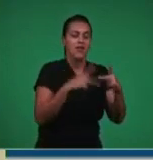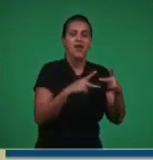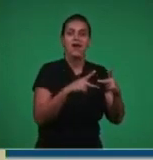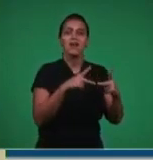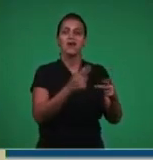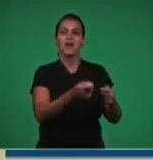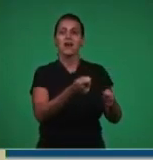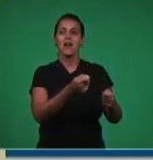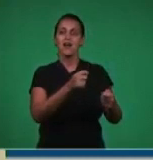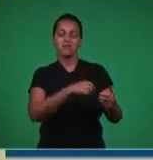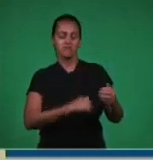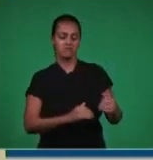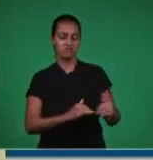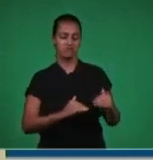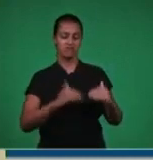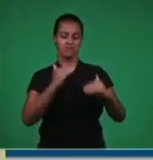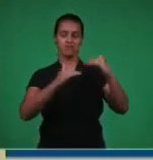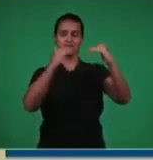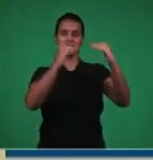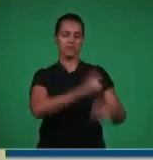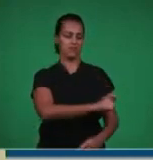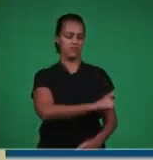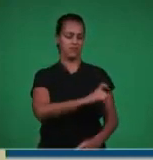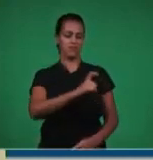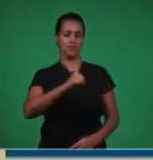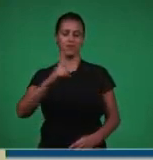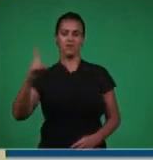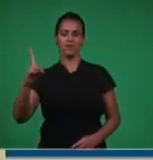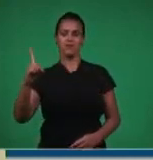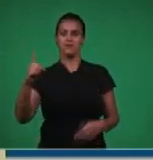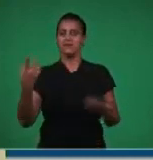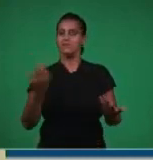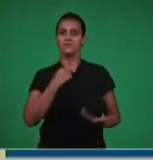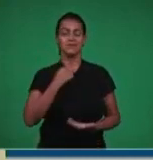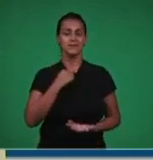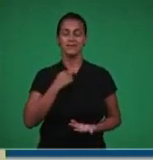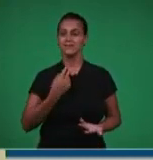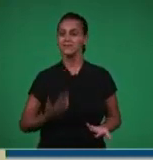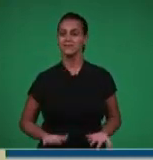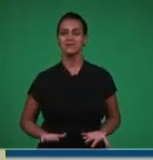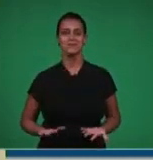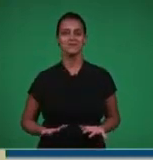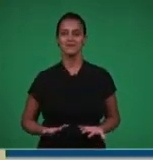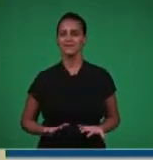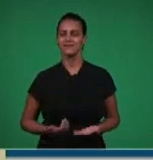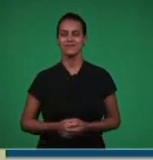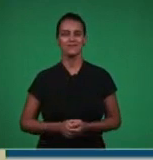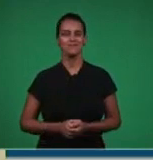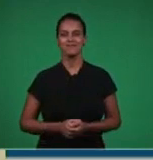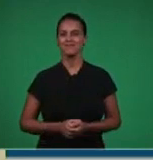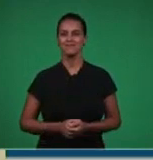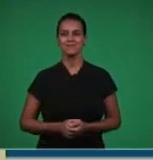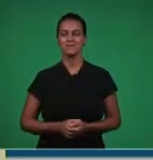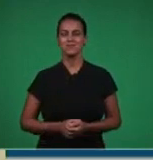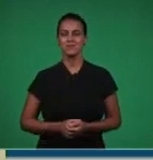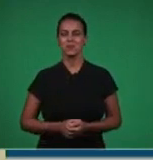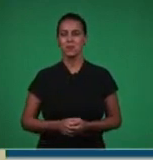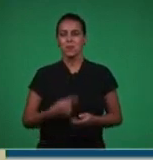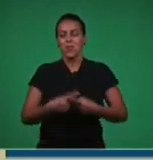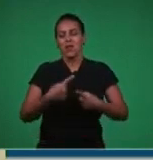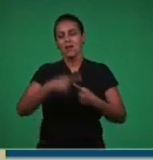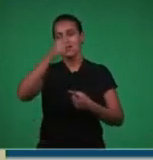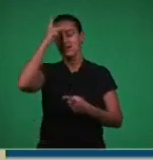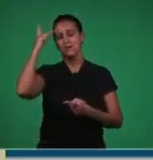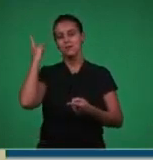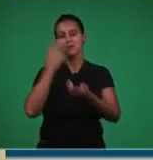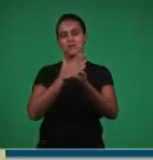todas as coisas. Nós não podemos acordar com isso. Nós não podemos aceitar que simplesmente um indivíduo começa a dizer as coisas